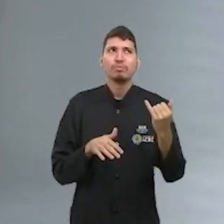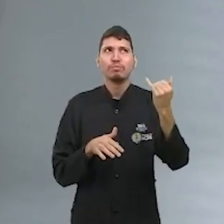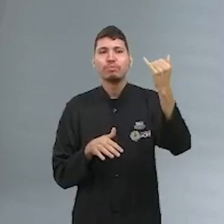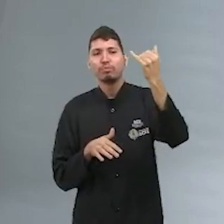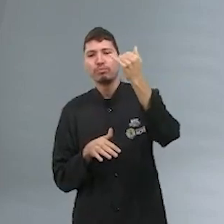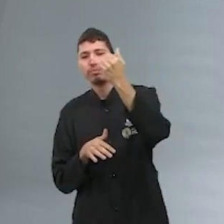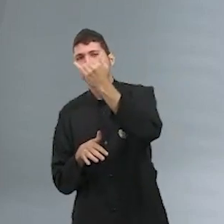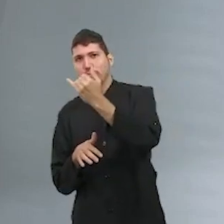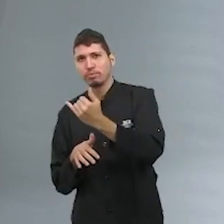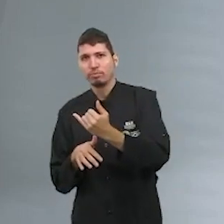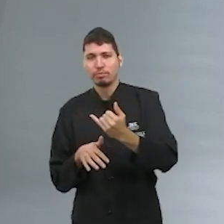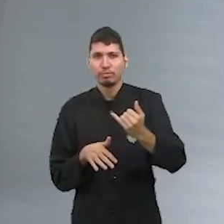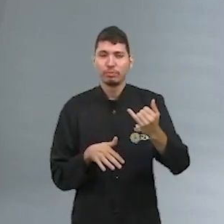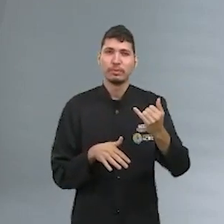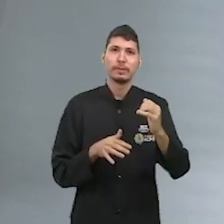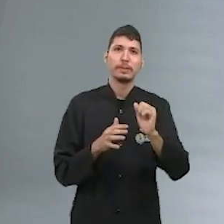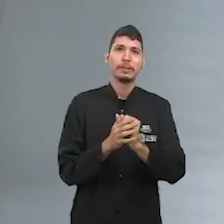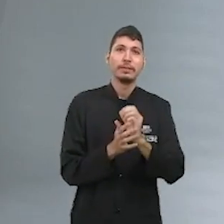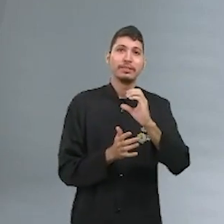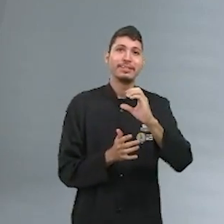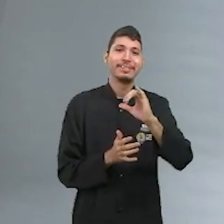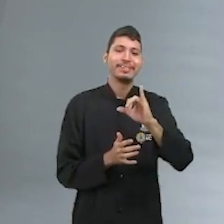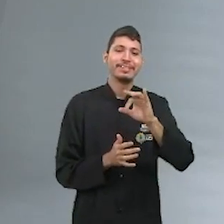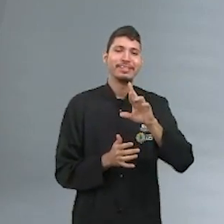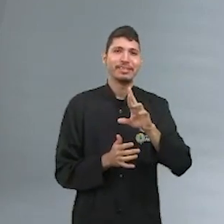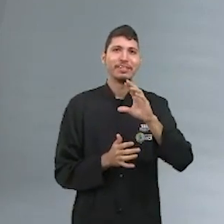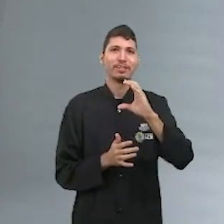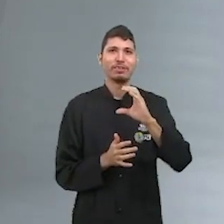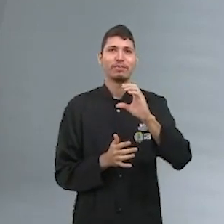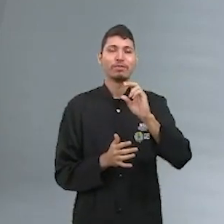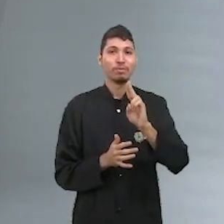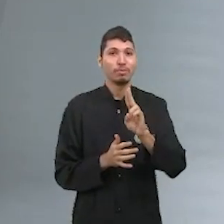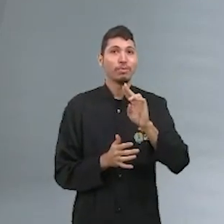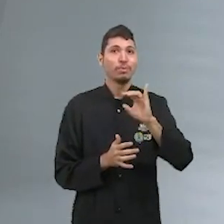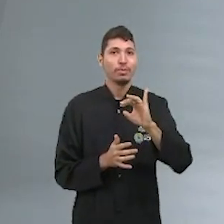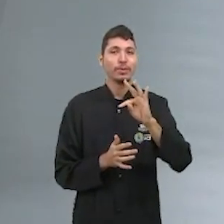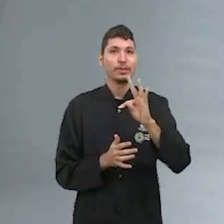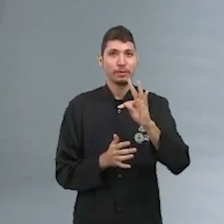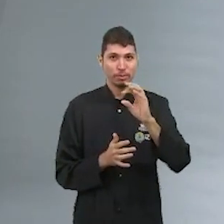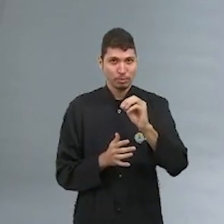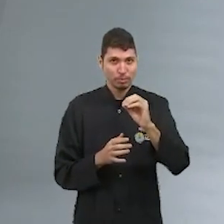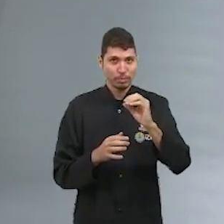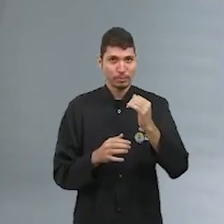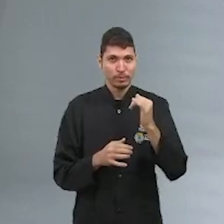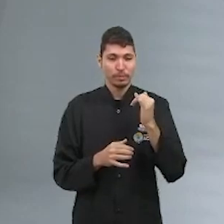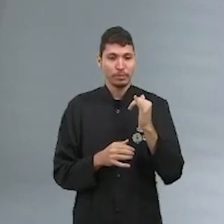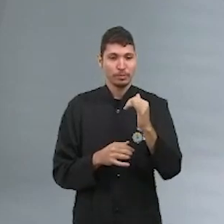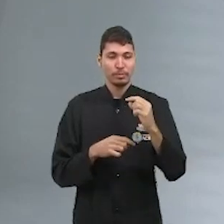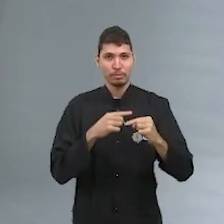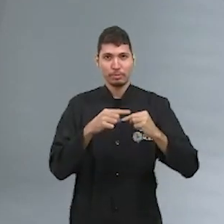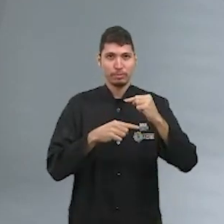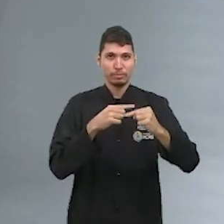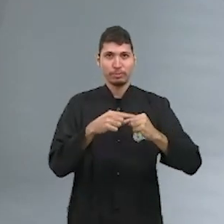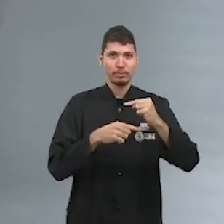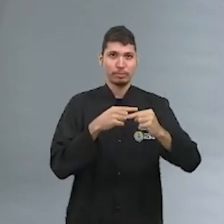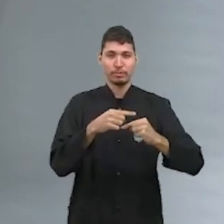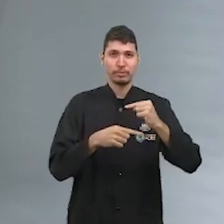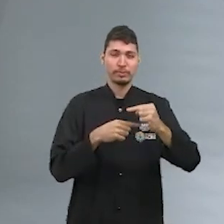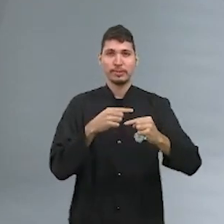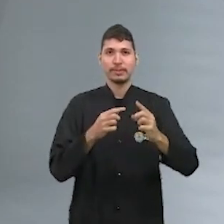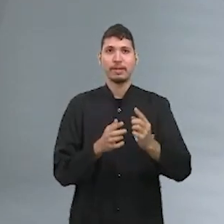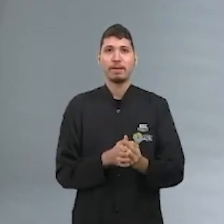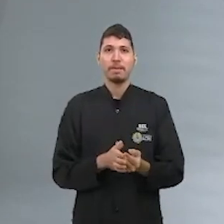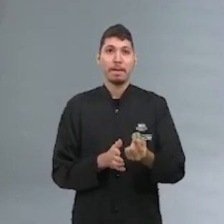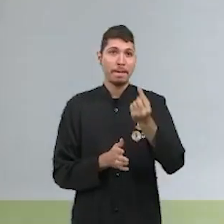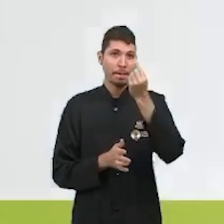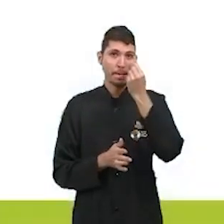circuito elétrico, que é onde essas cargas elas vão se movimentar de forma ordenada. Então vamos verificar